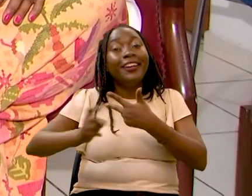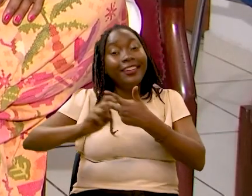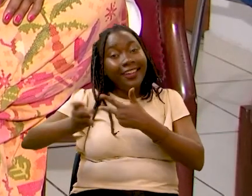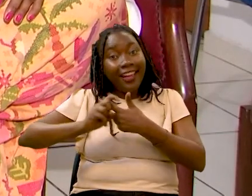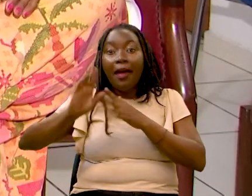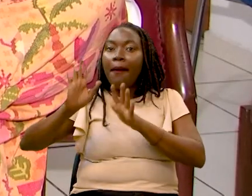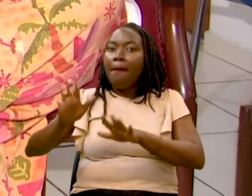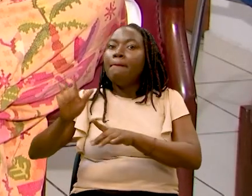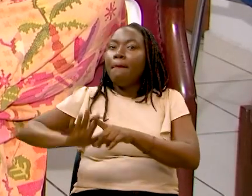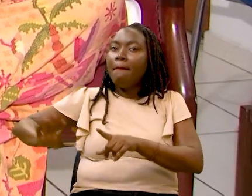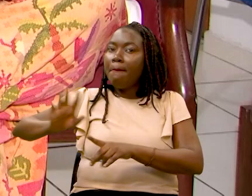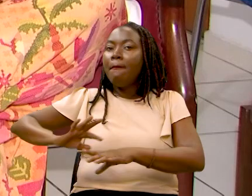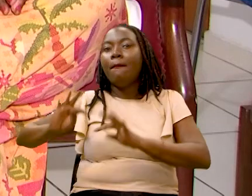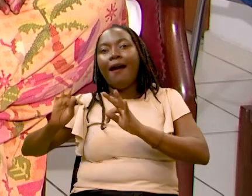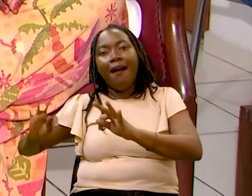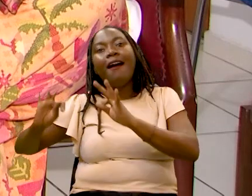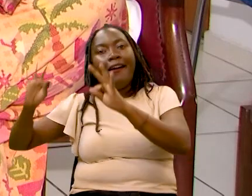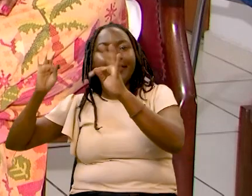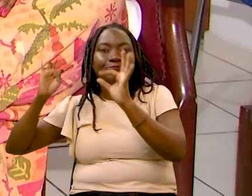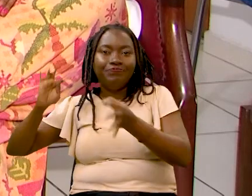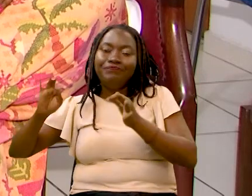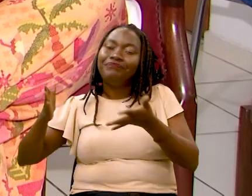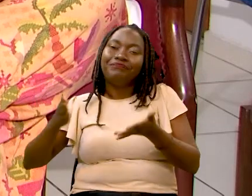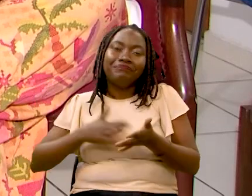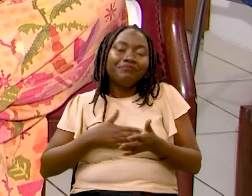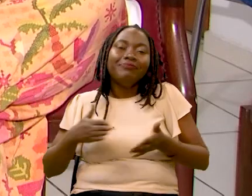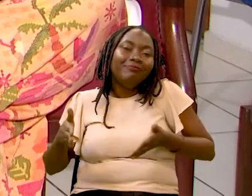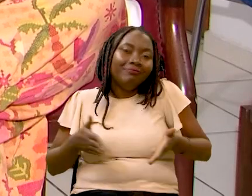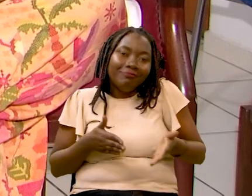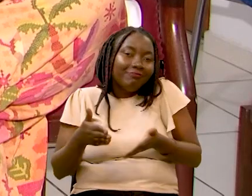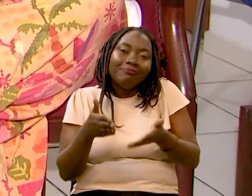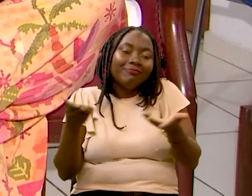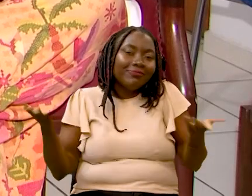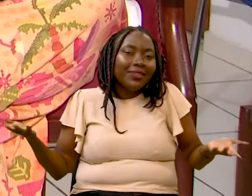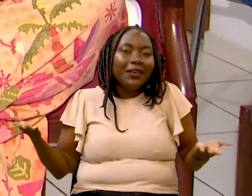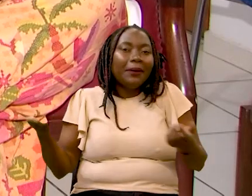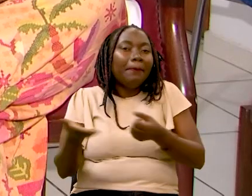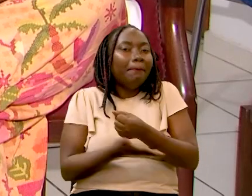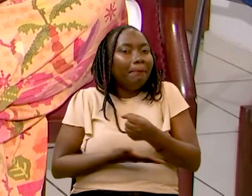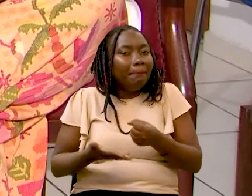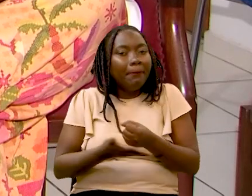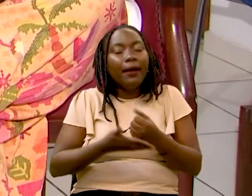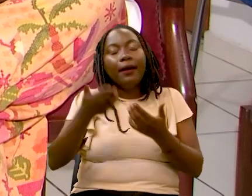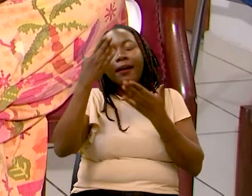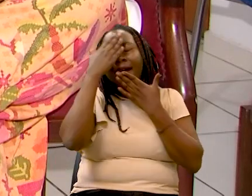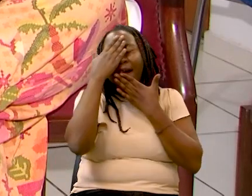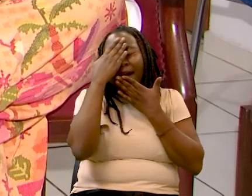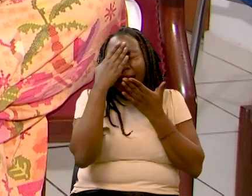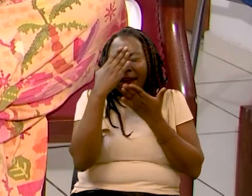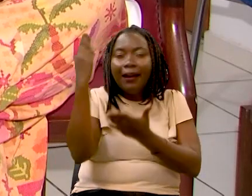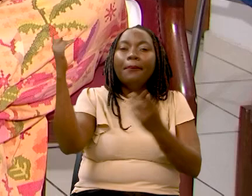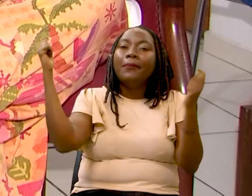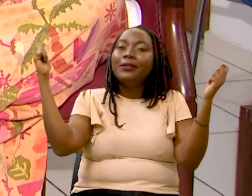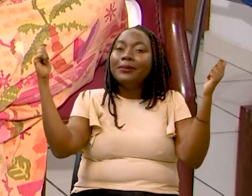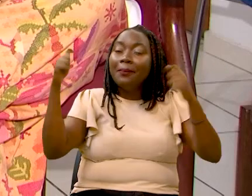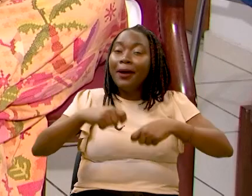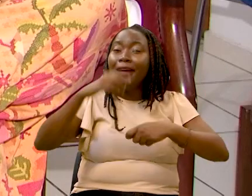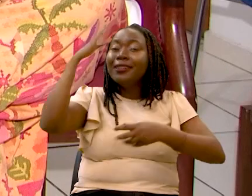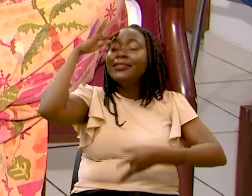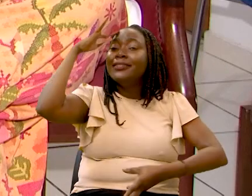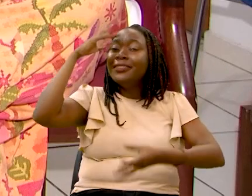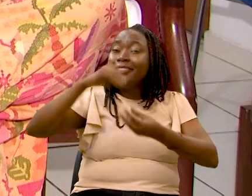até a área executiva, mas nesse campo tecnológico, né? Então, esse é o meu caminho, assim, primário, graças